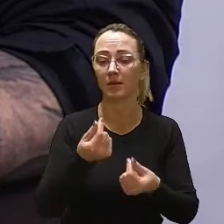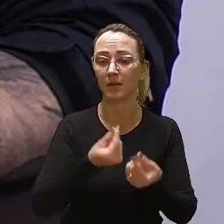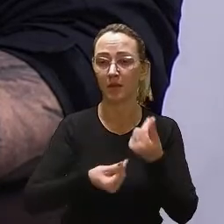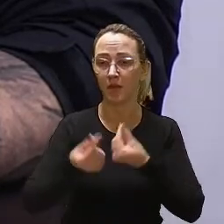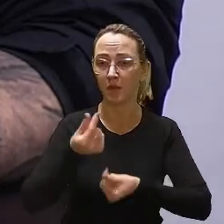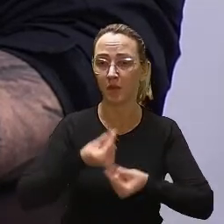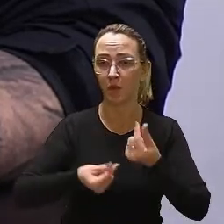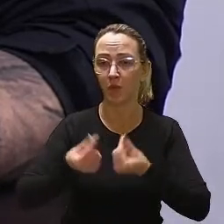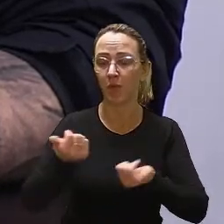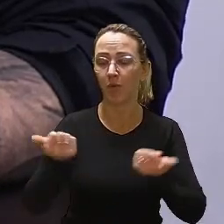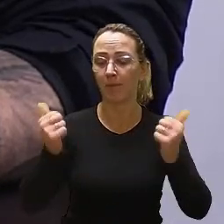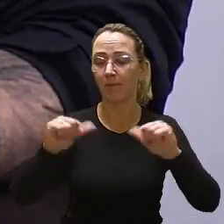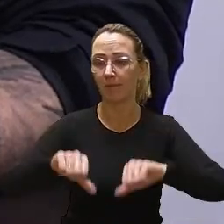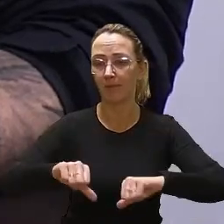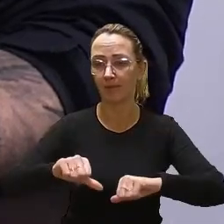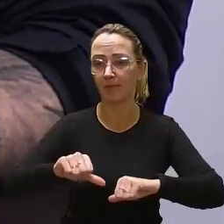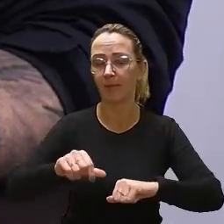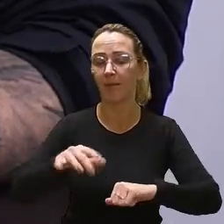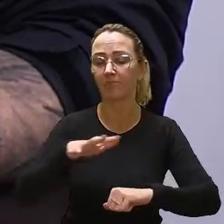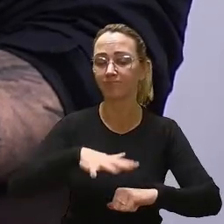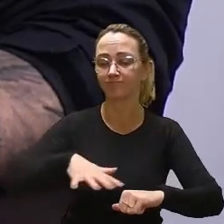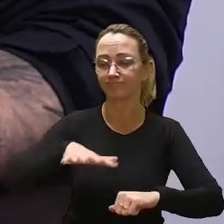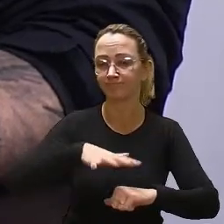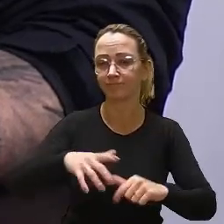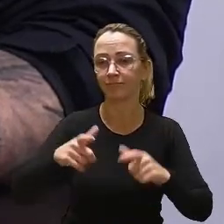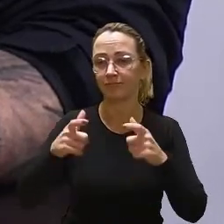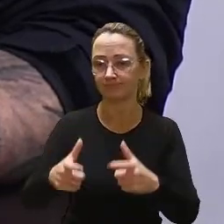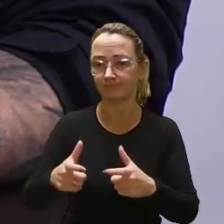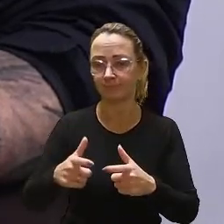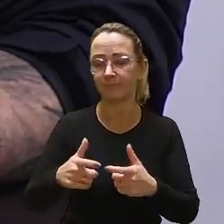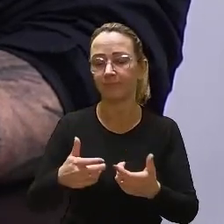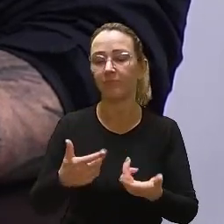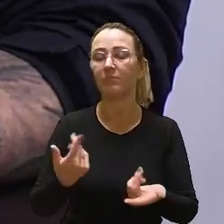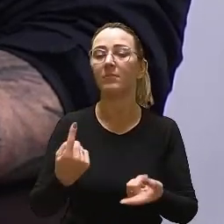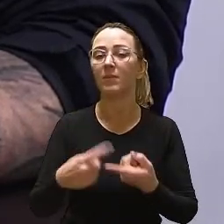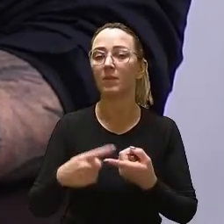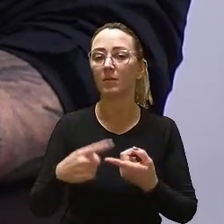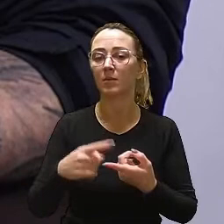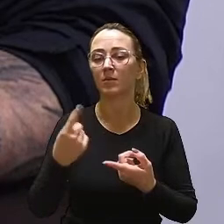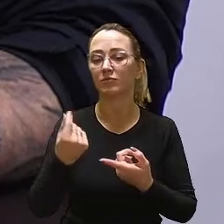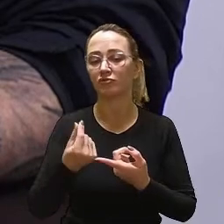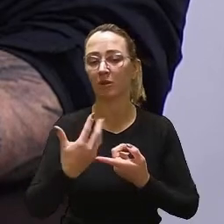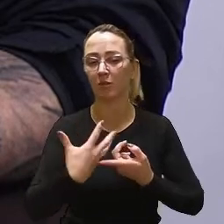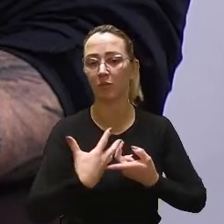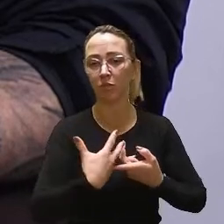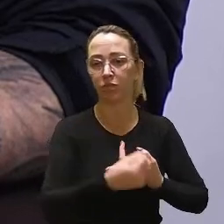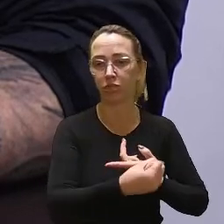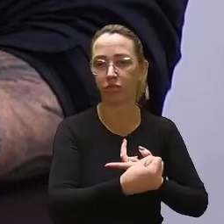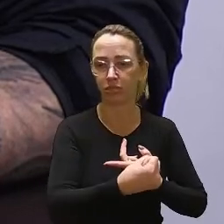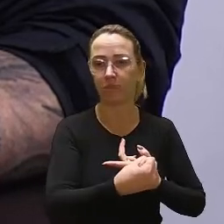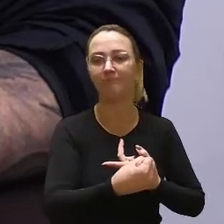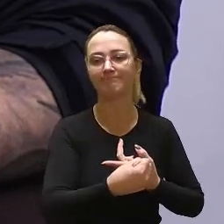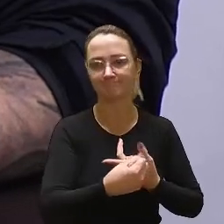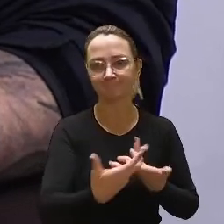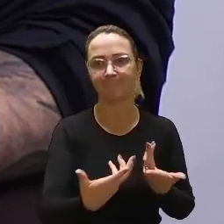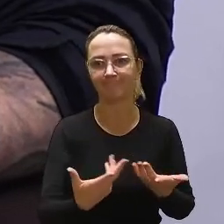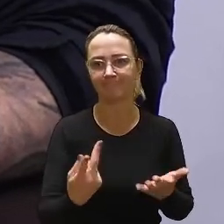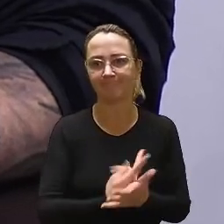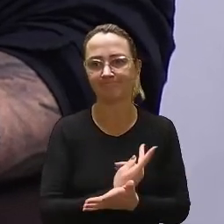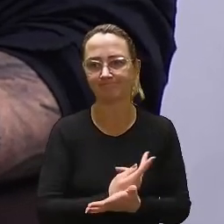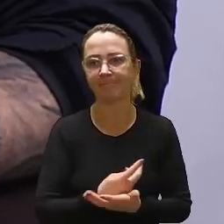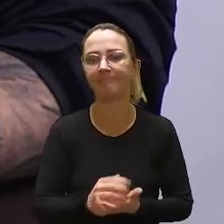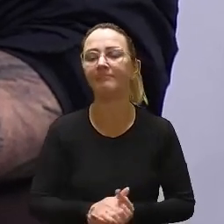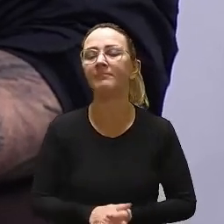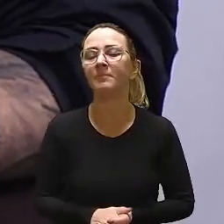município, do estado, de onde foi gerada essa renda, que foi subtraída de forma delituosa. Então,